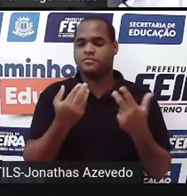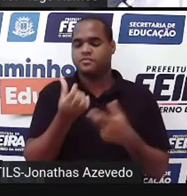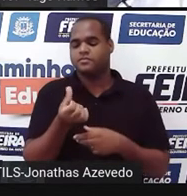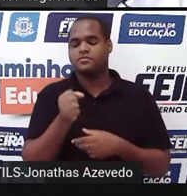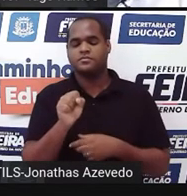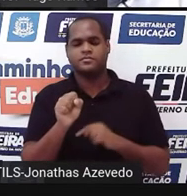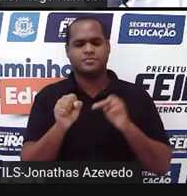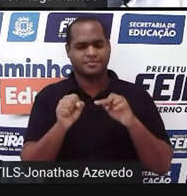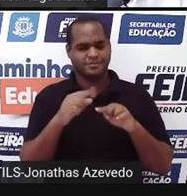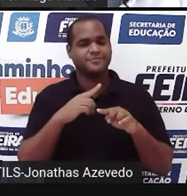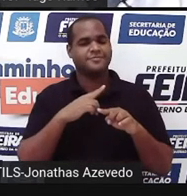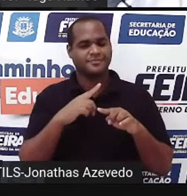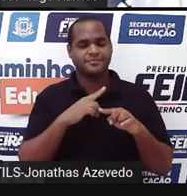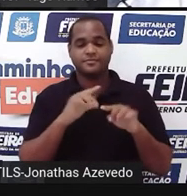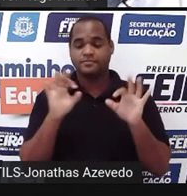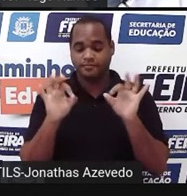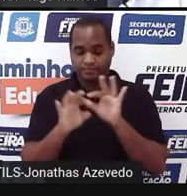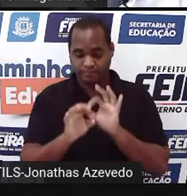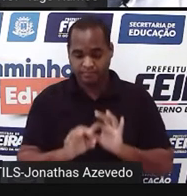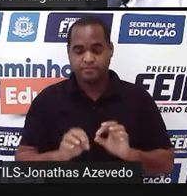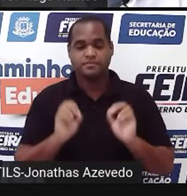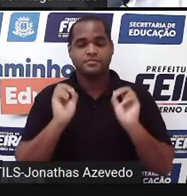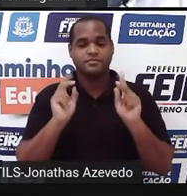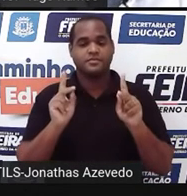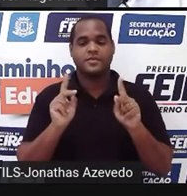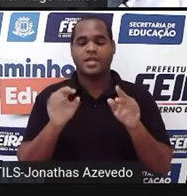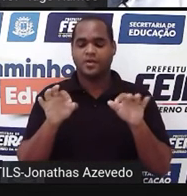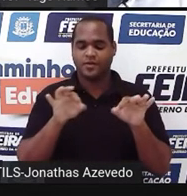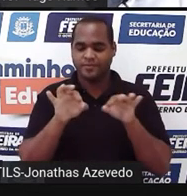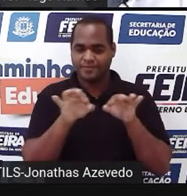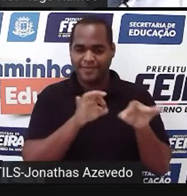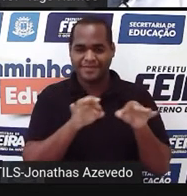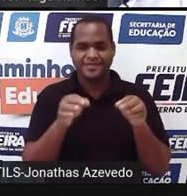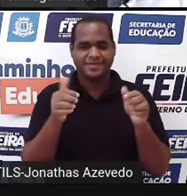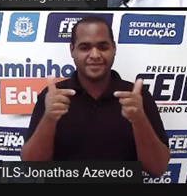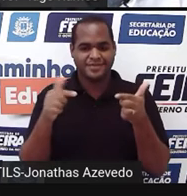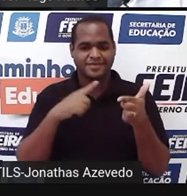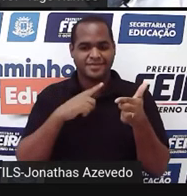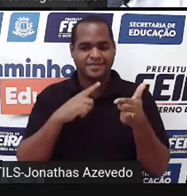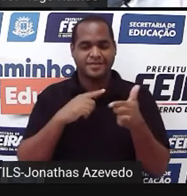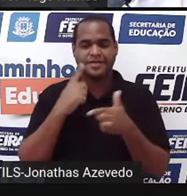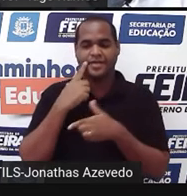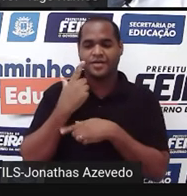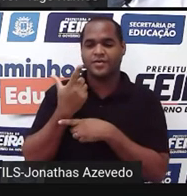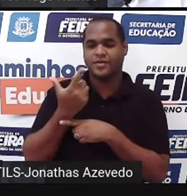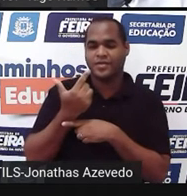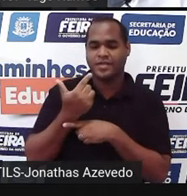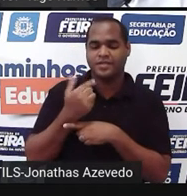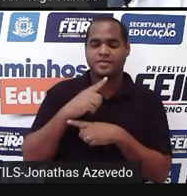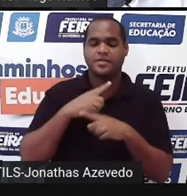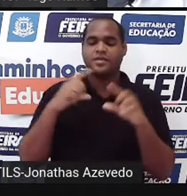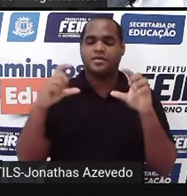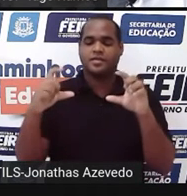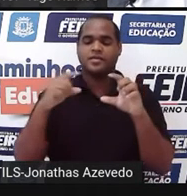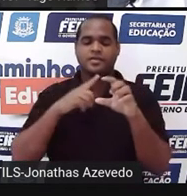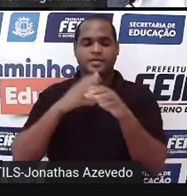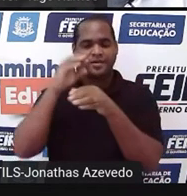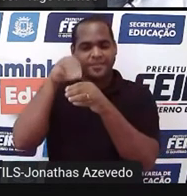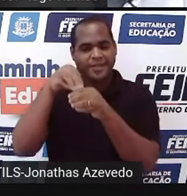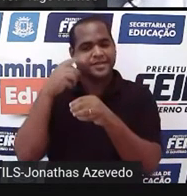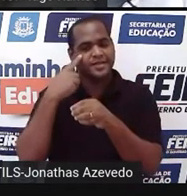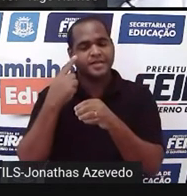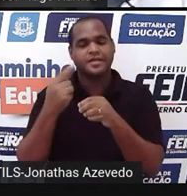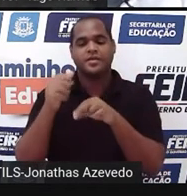e Prontinho agora eu vou resolver essa equação né pegando esse 12 que tá fora dos parentes e